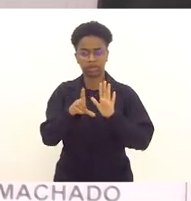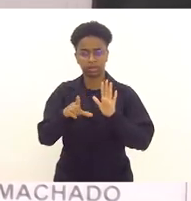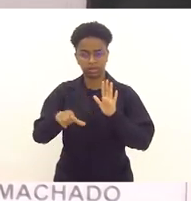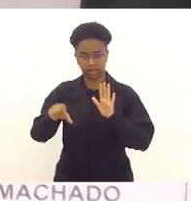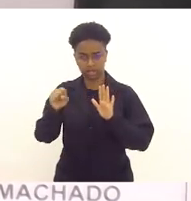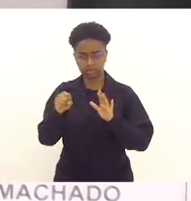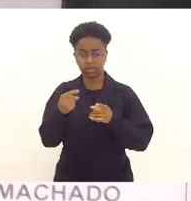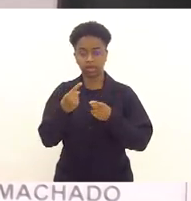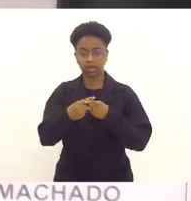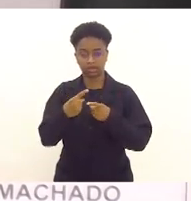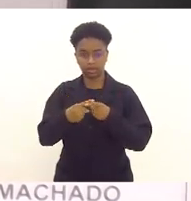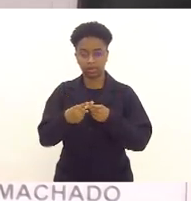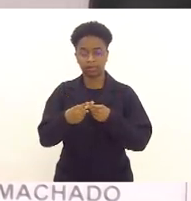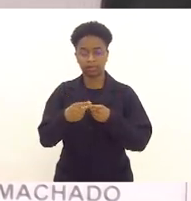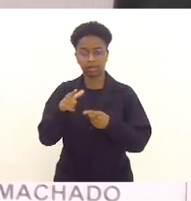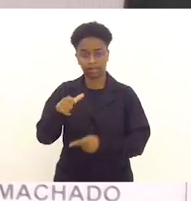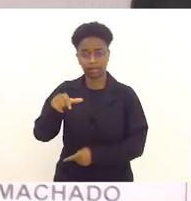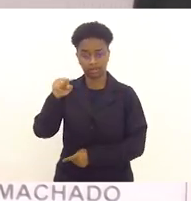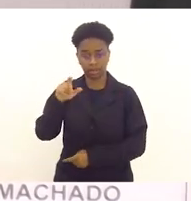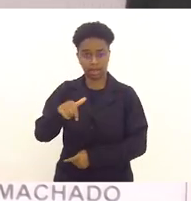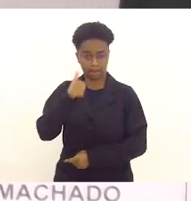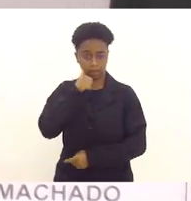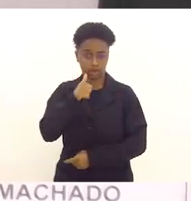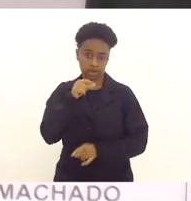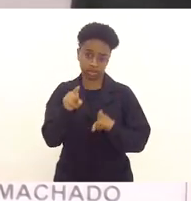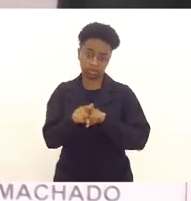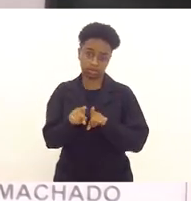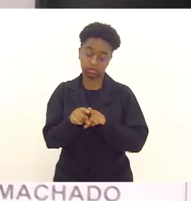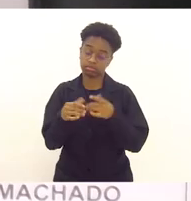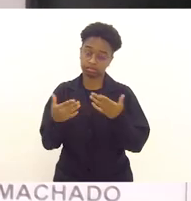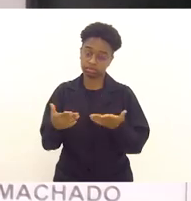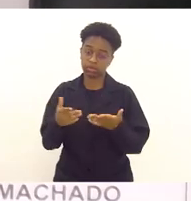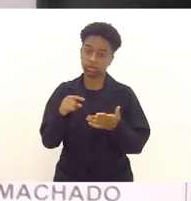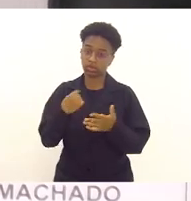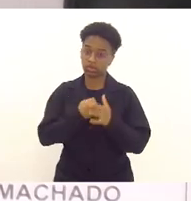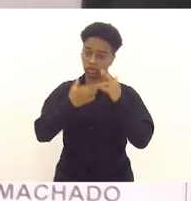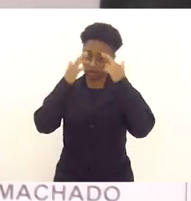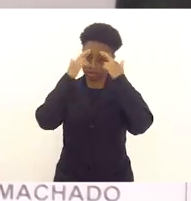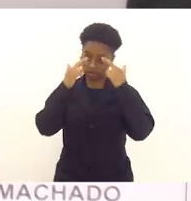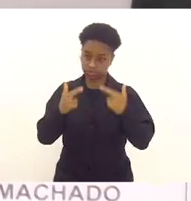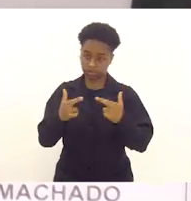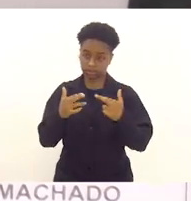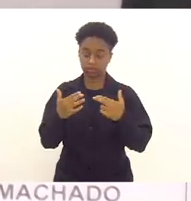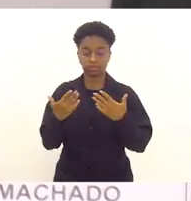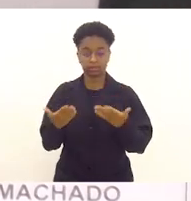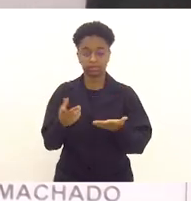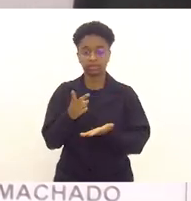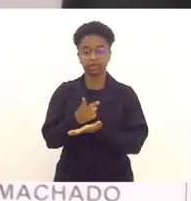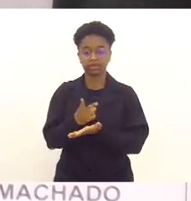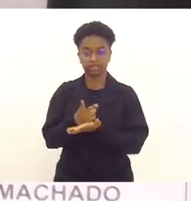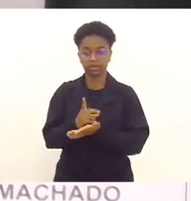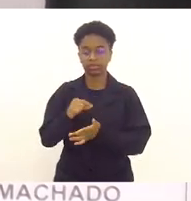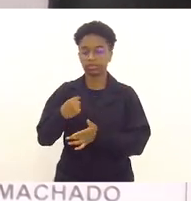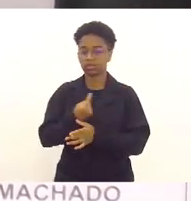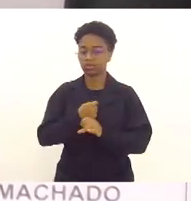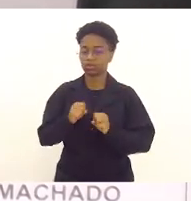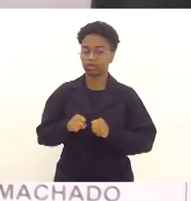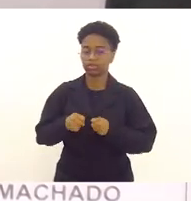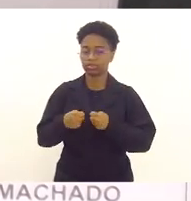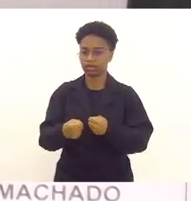as lésbicas são mulheres e tem todos os nossos respeito e sempre foi muito defendido